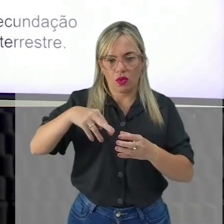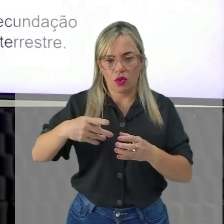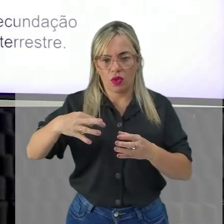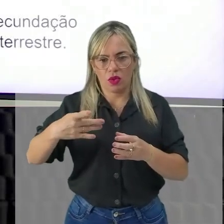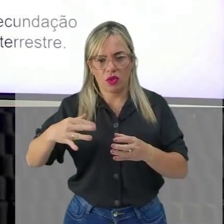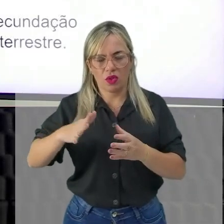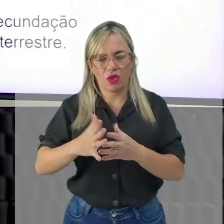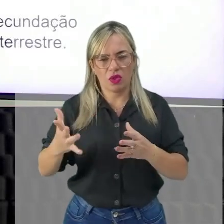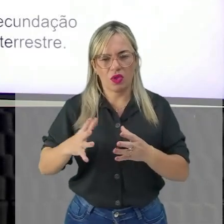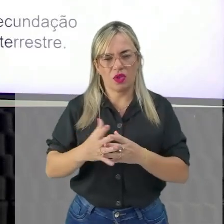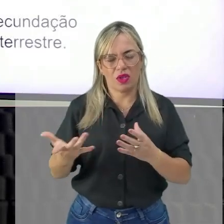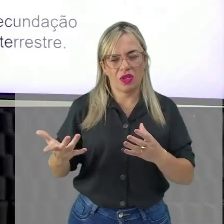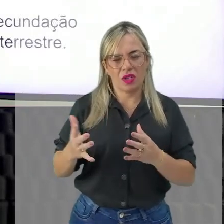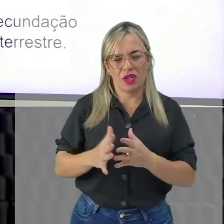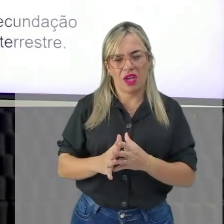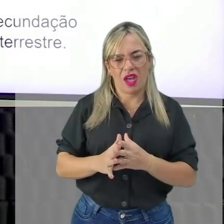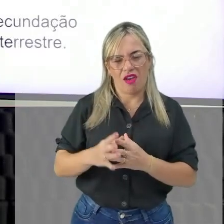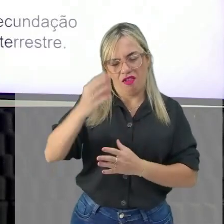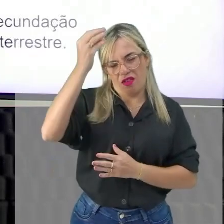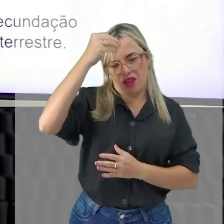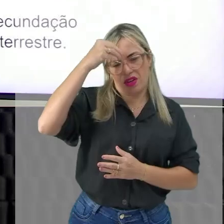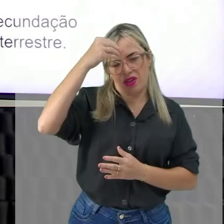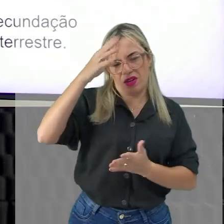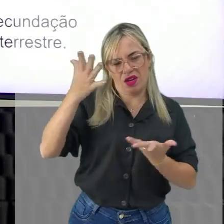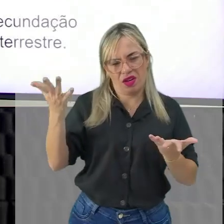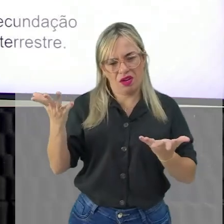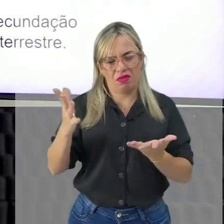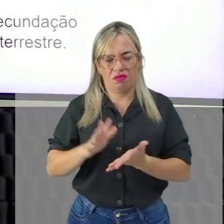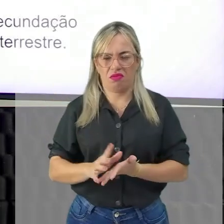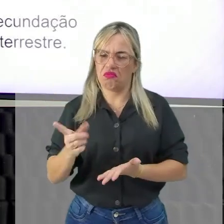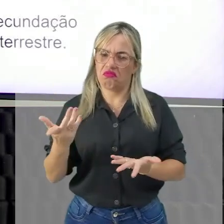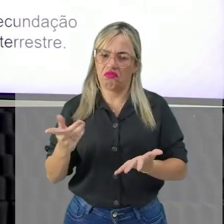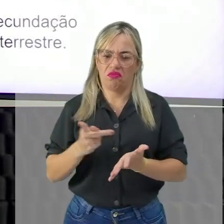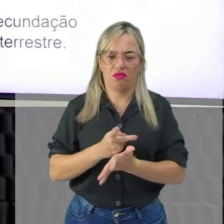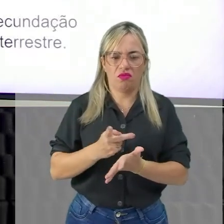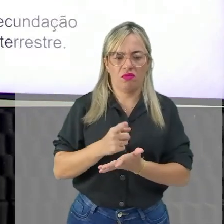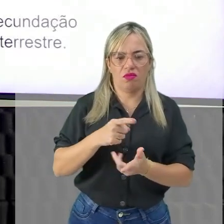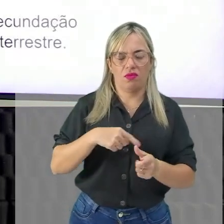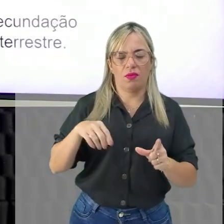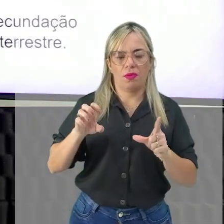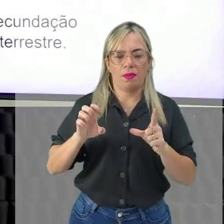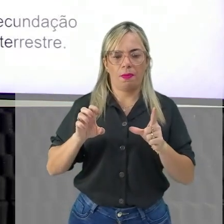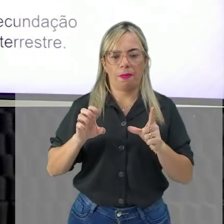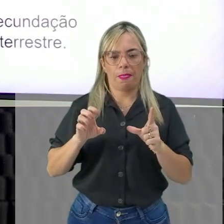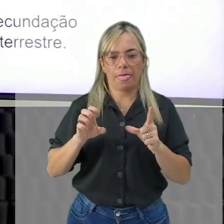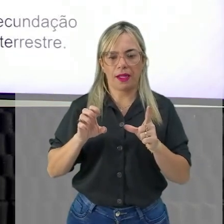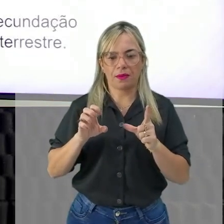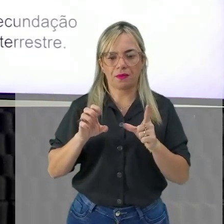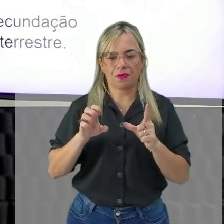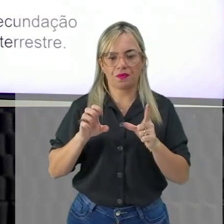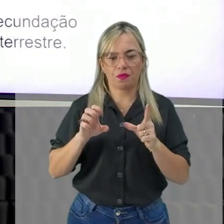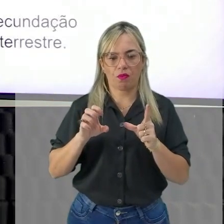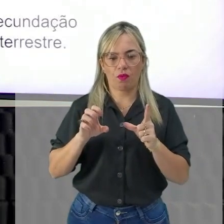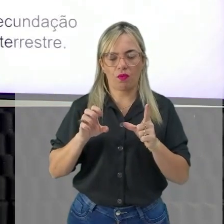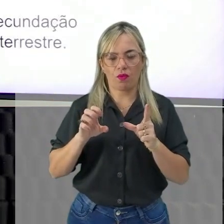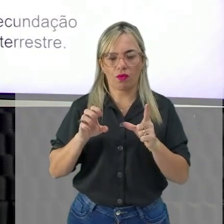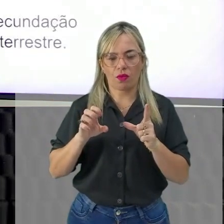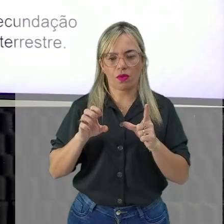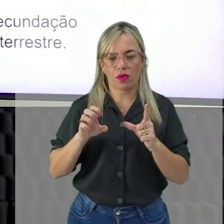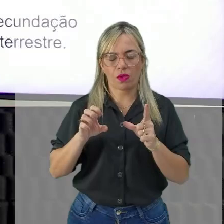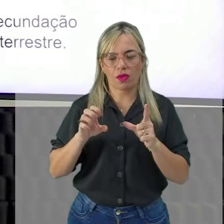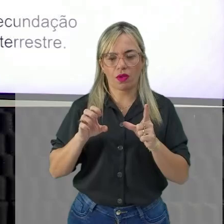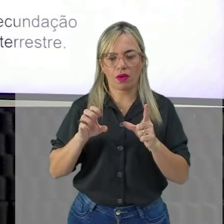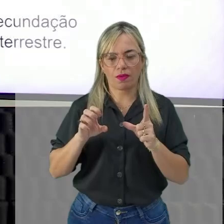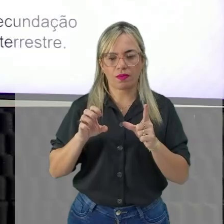Né? Então, aqui também a gente já vê algum problema. Ausência de cuidado parental e fecundação externa